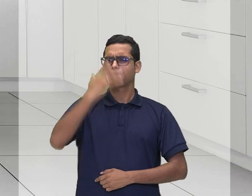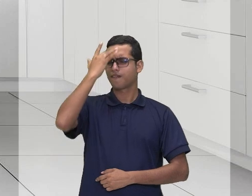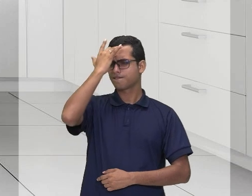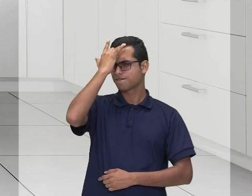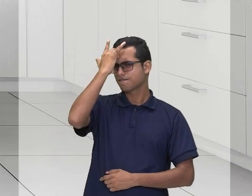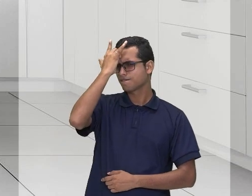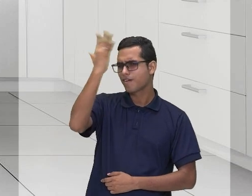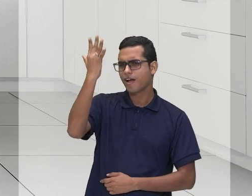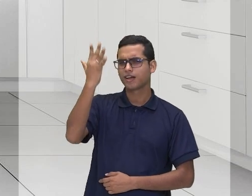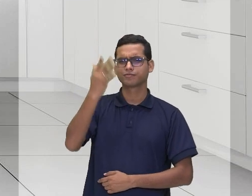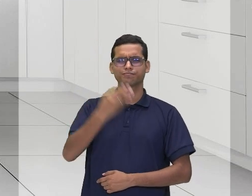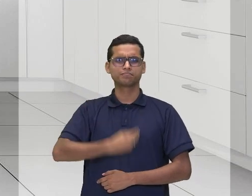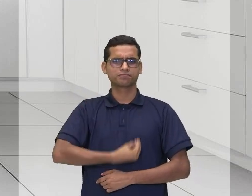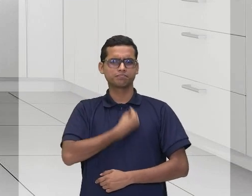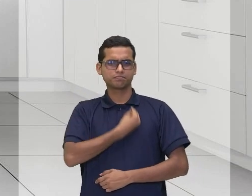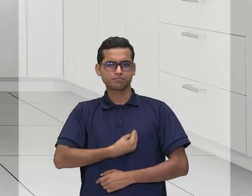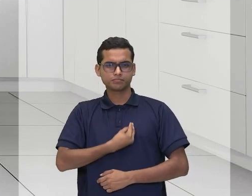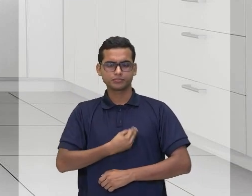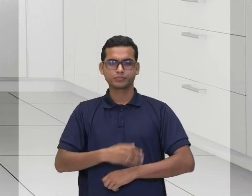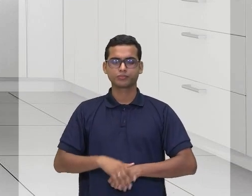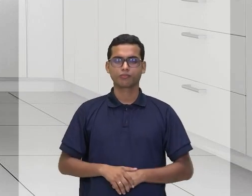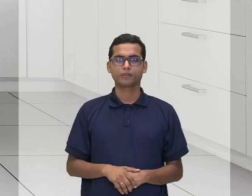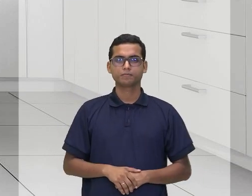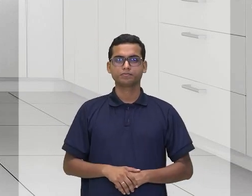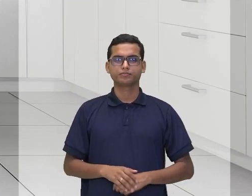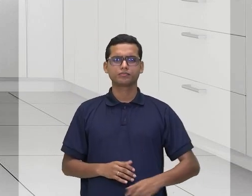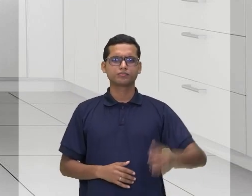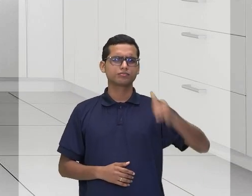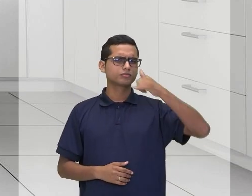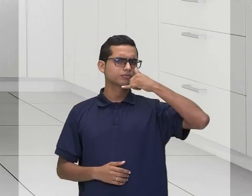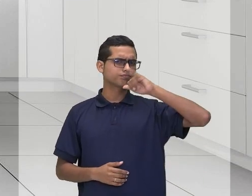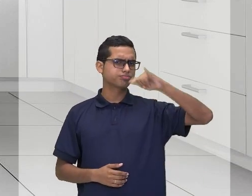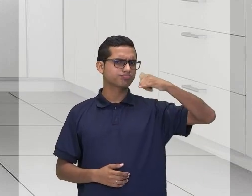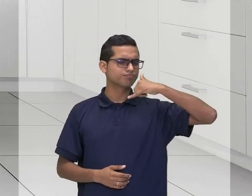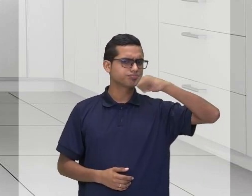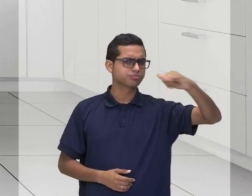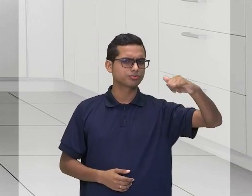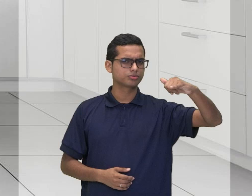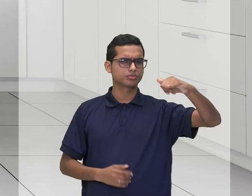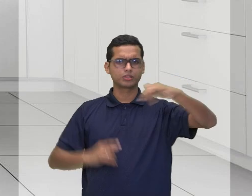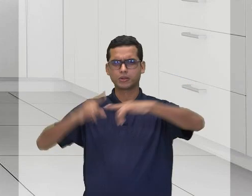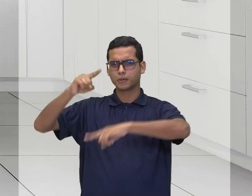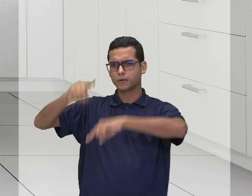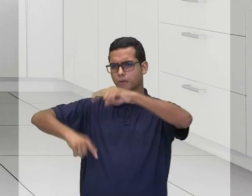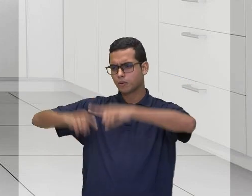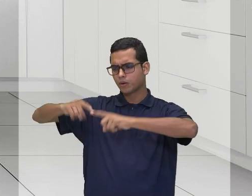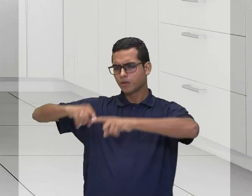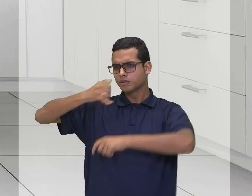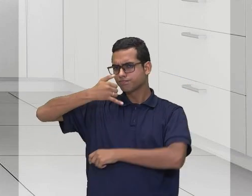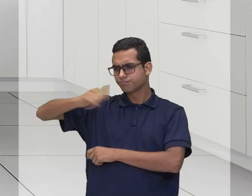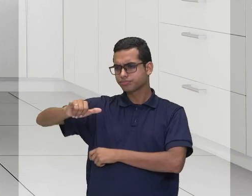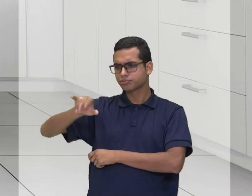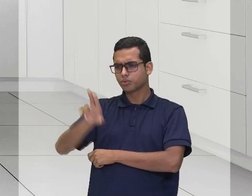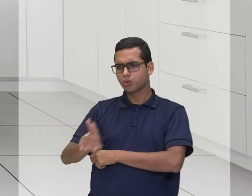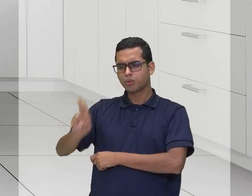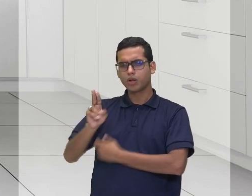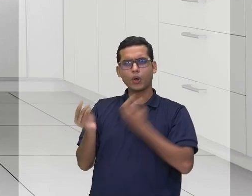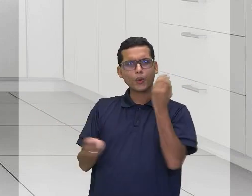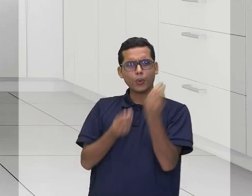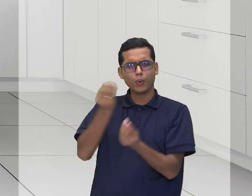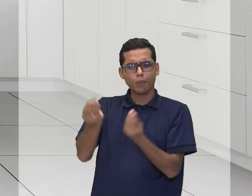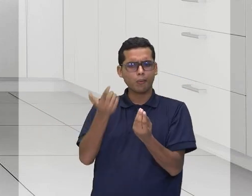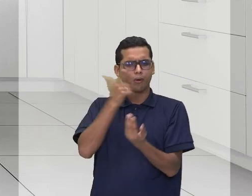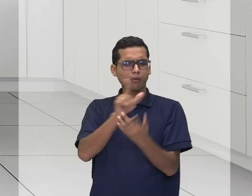pergunta. Como que a energia faz os eletrodomésticos